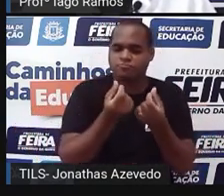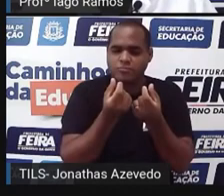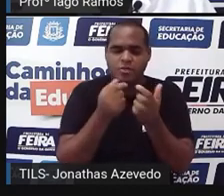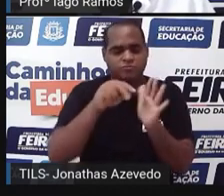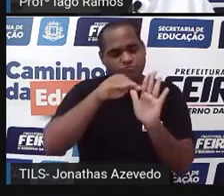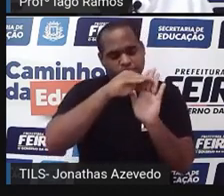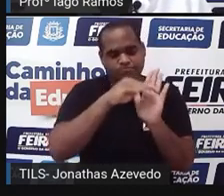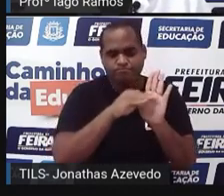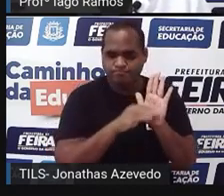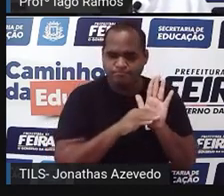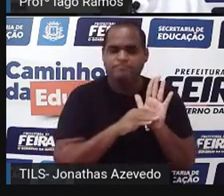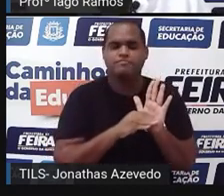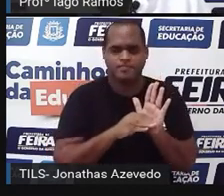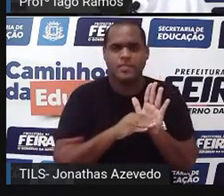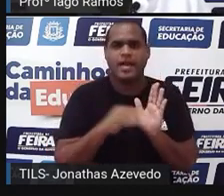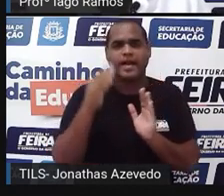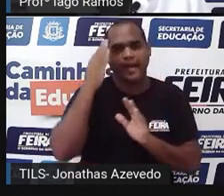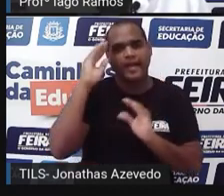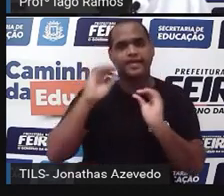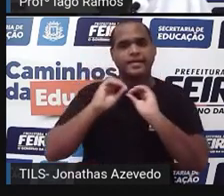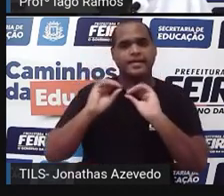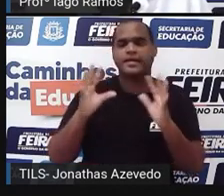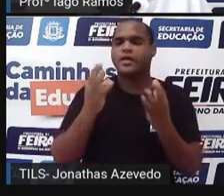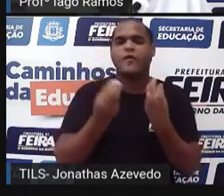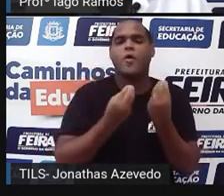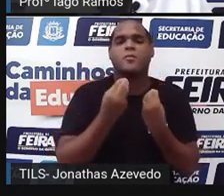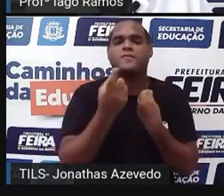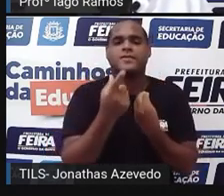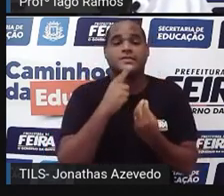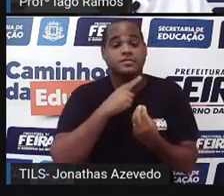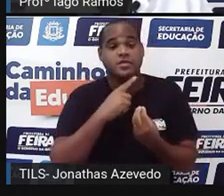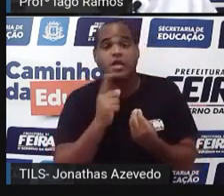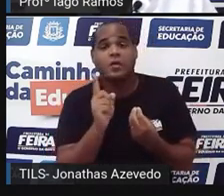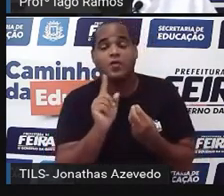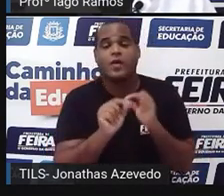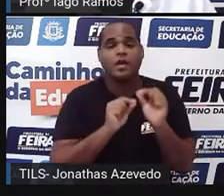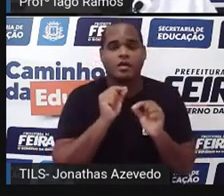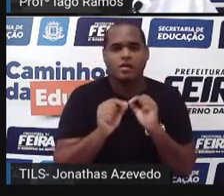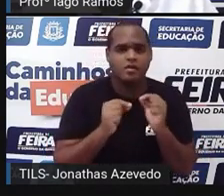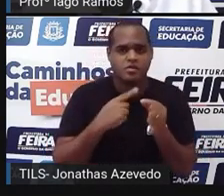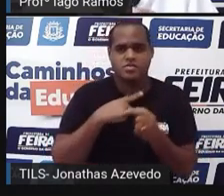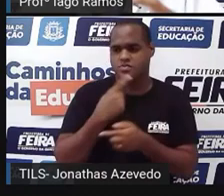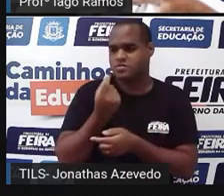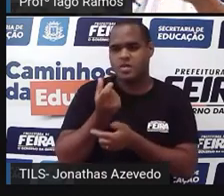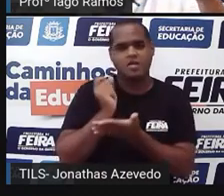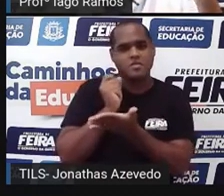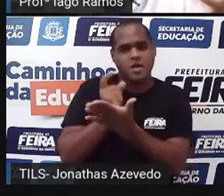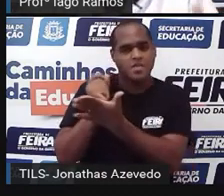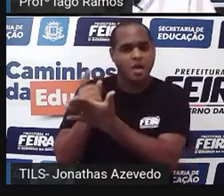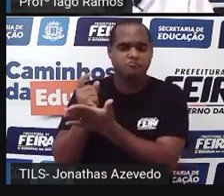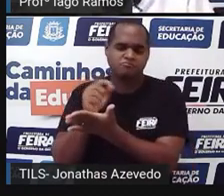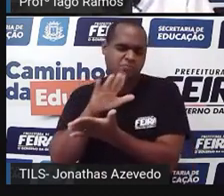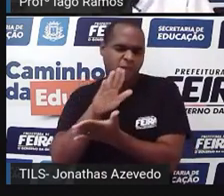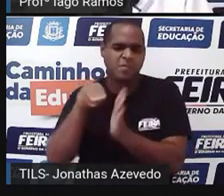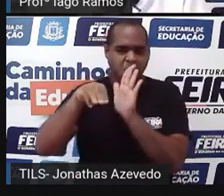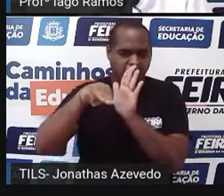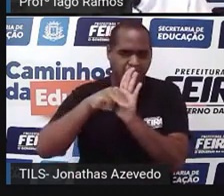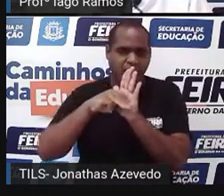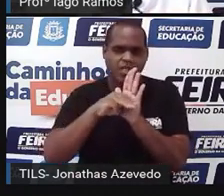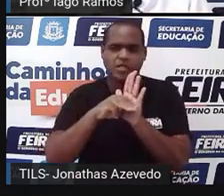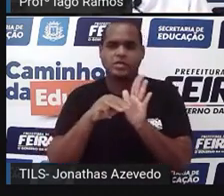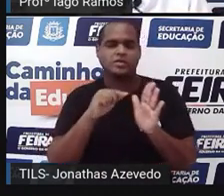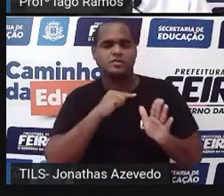para descobrir quem sabe o quanto você tem gastado ali em média Olha